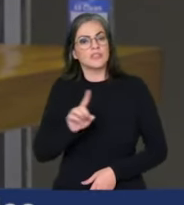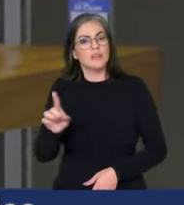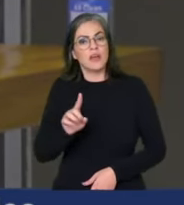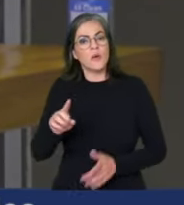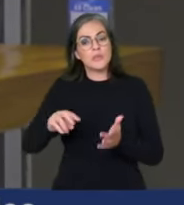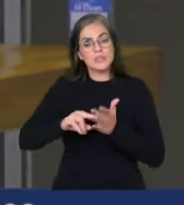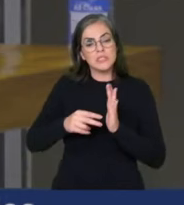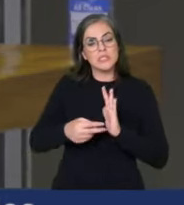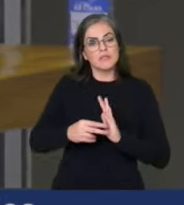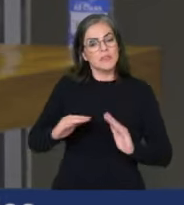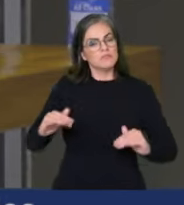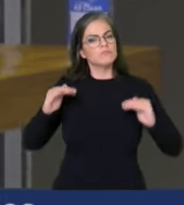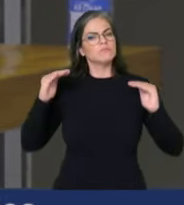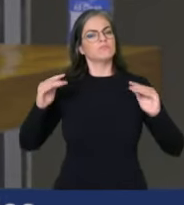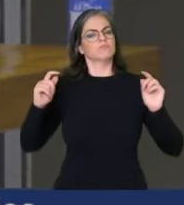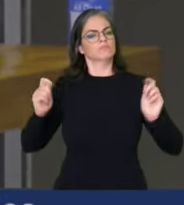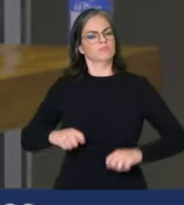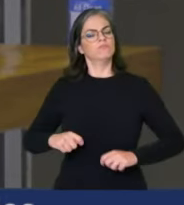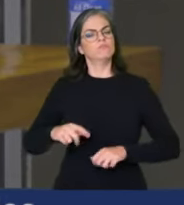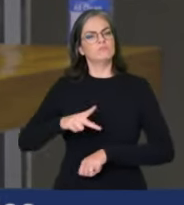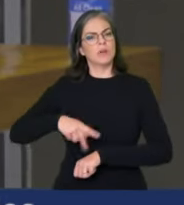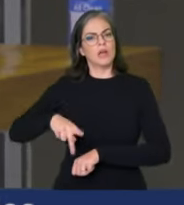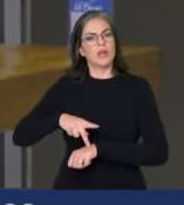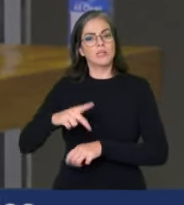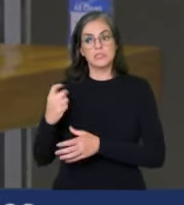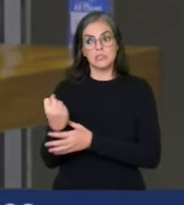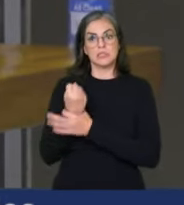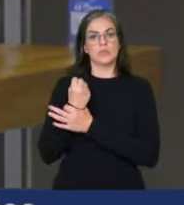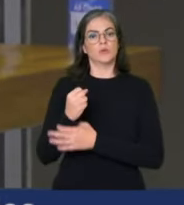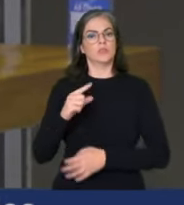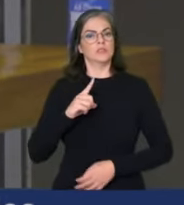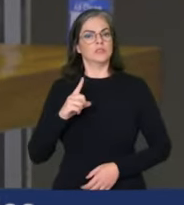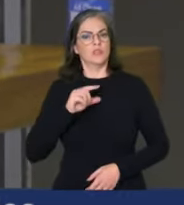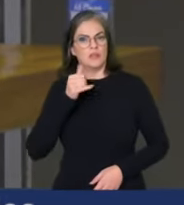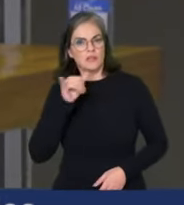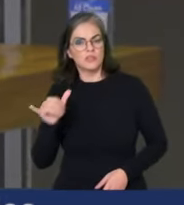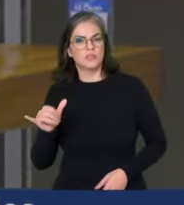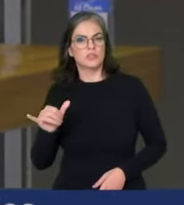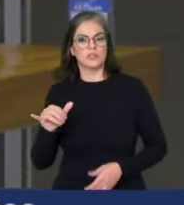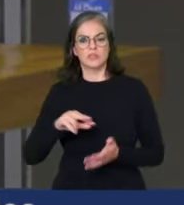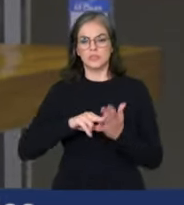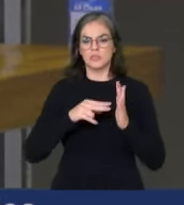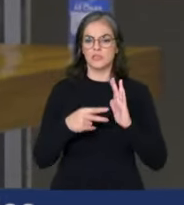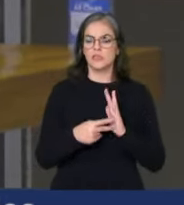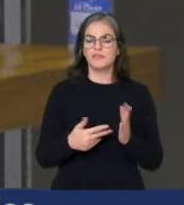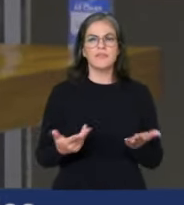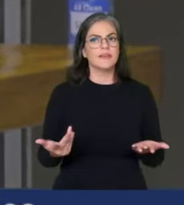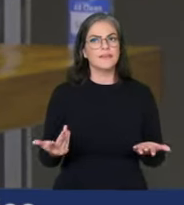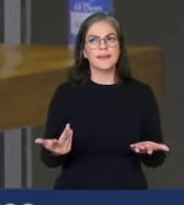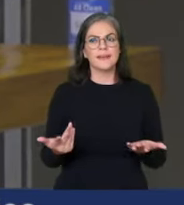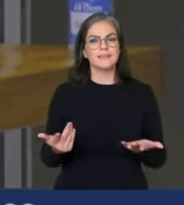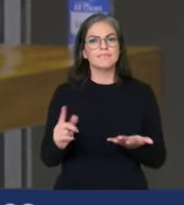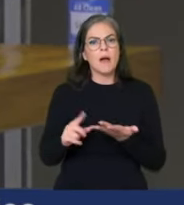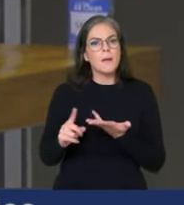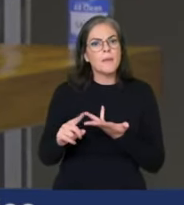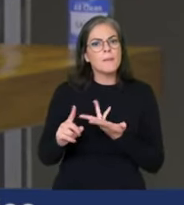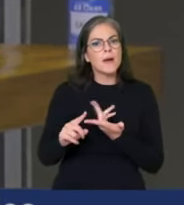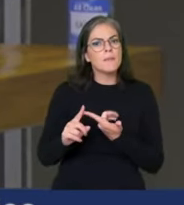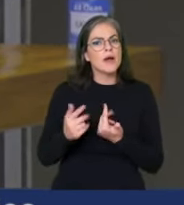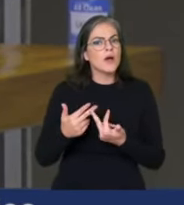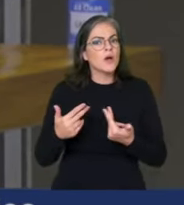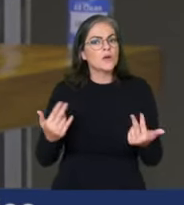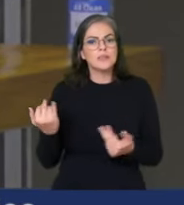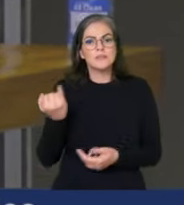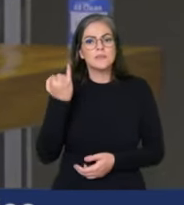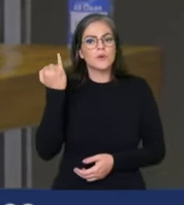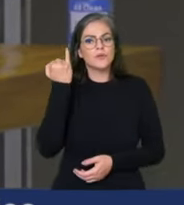nacional, estamos falando de segurança nacional, estamos falando de outros aspectos que esse